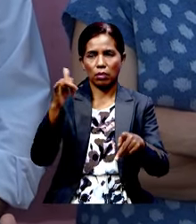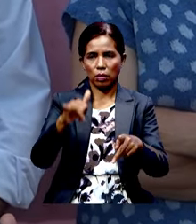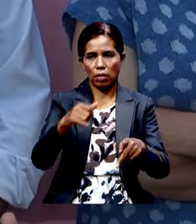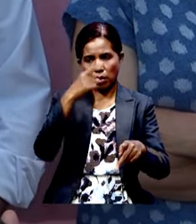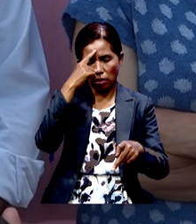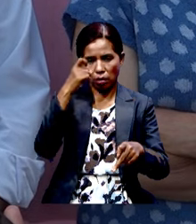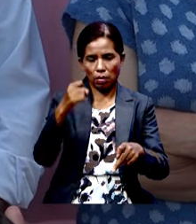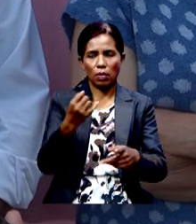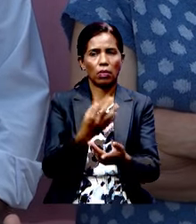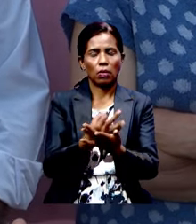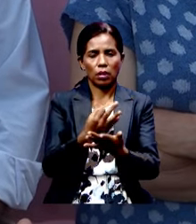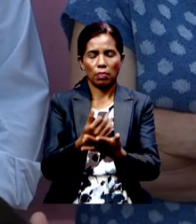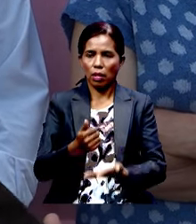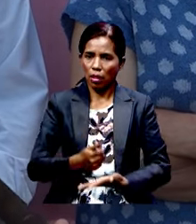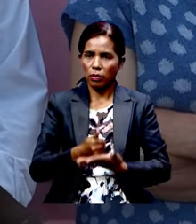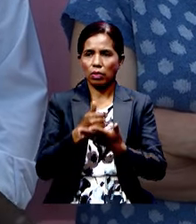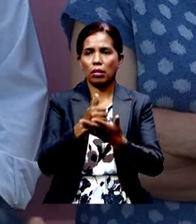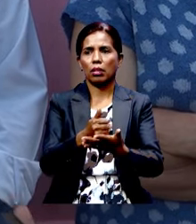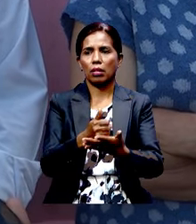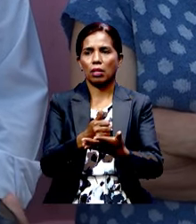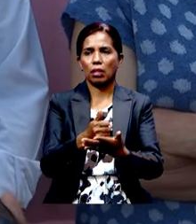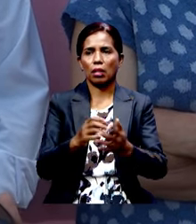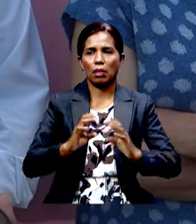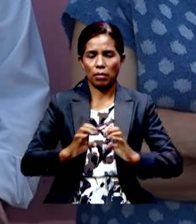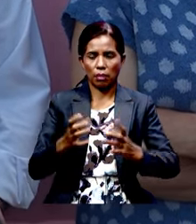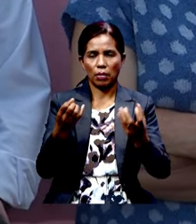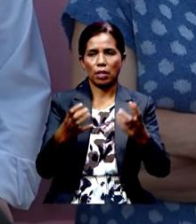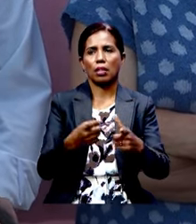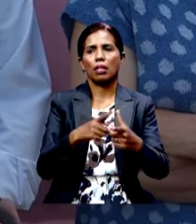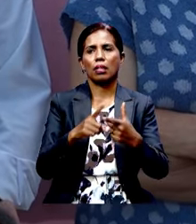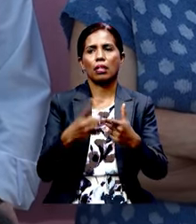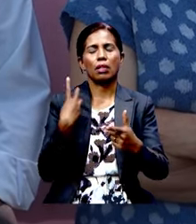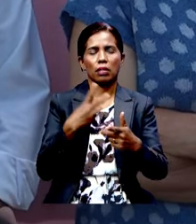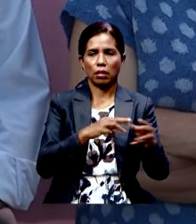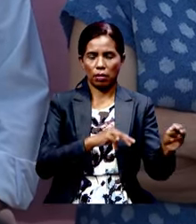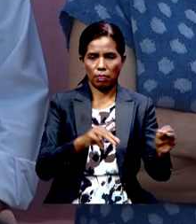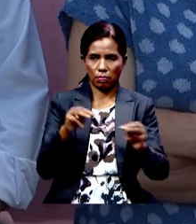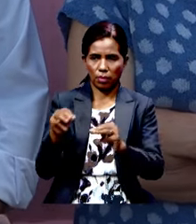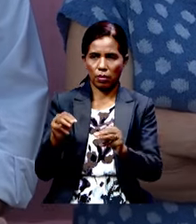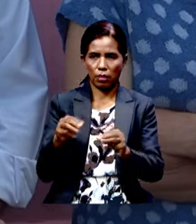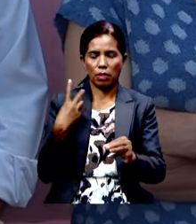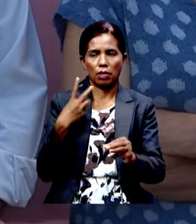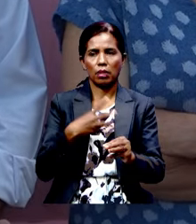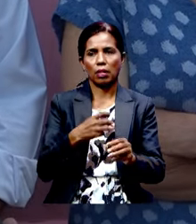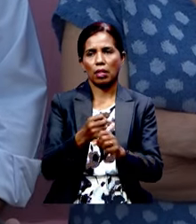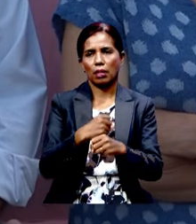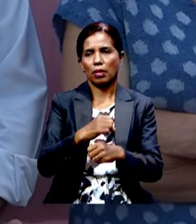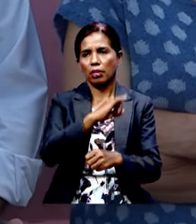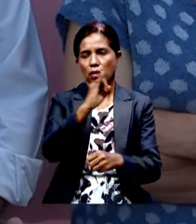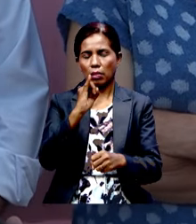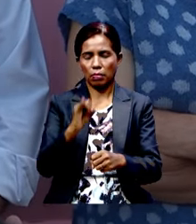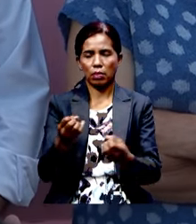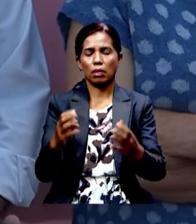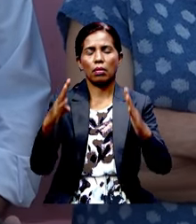fundo humanitária, ajudo emergência, barak tepe sona, então ita muda, ita halu survei identifika uma hati